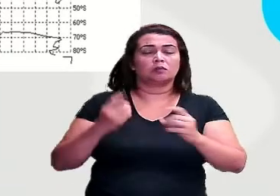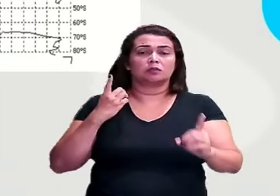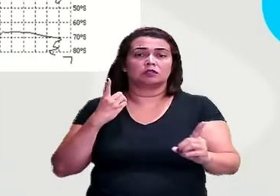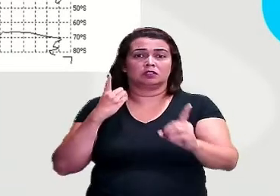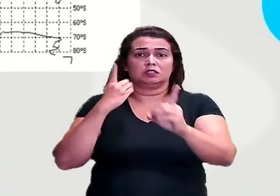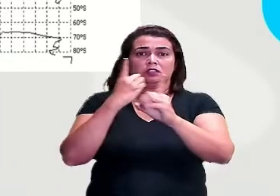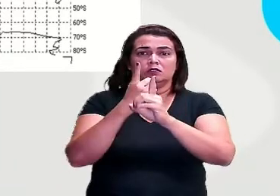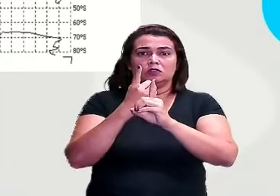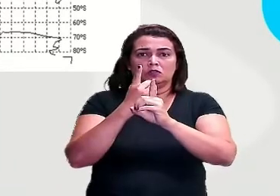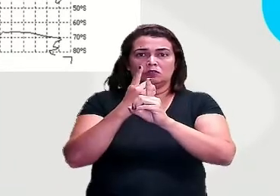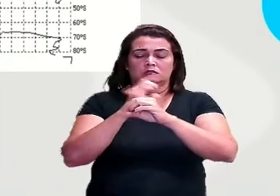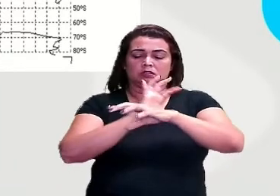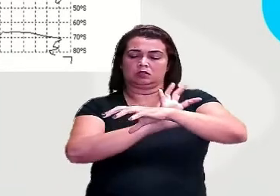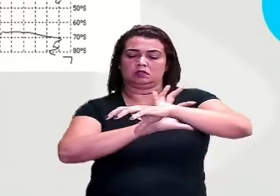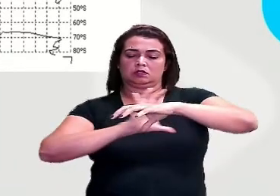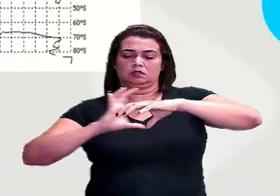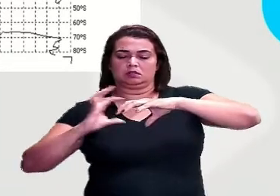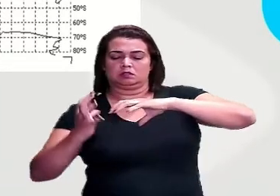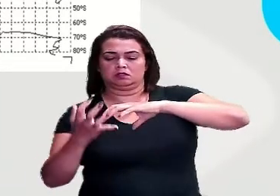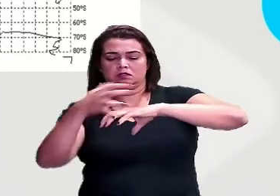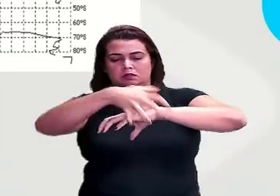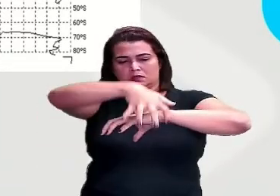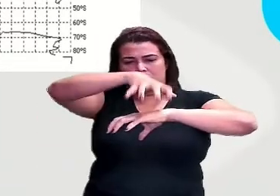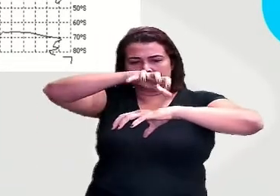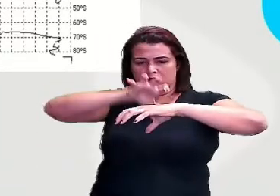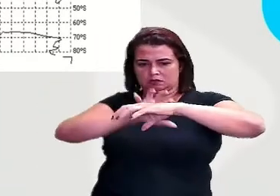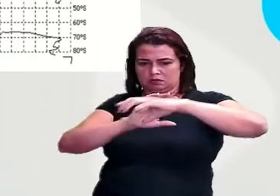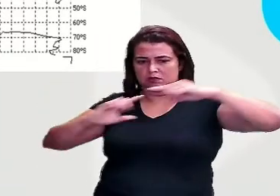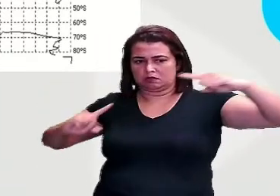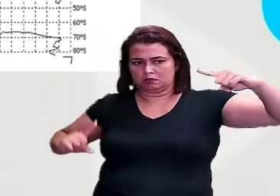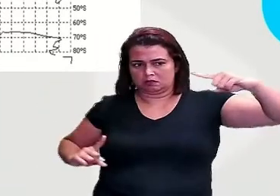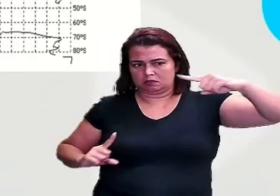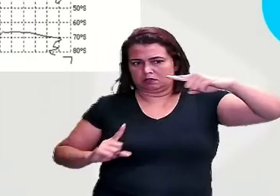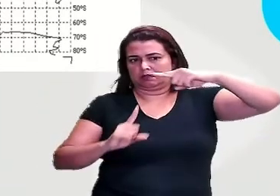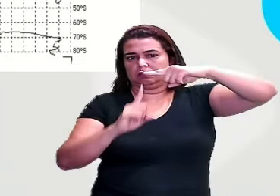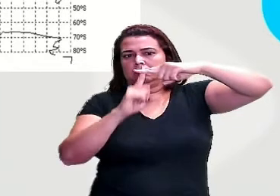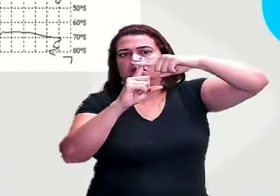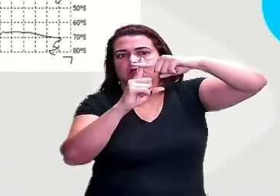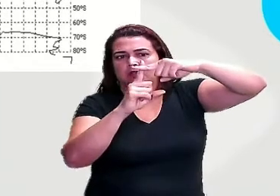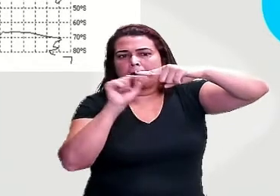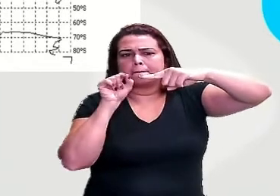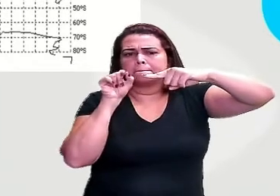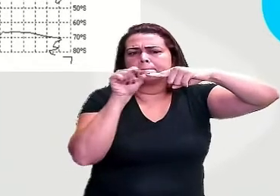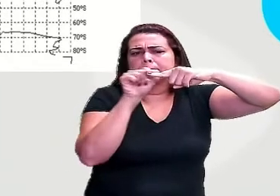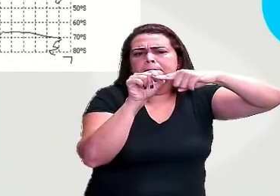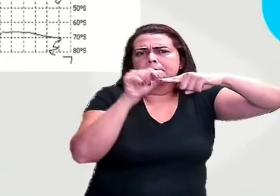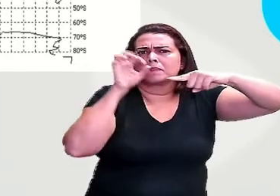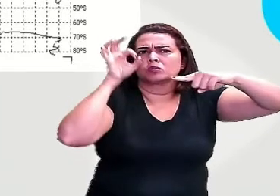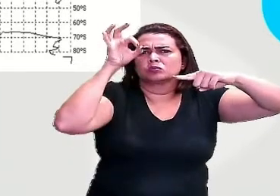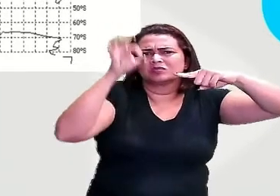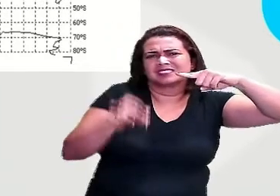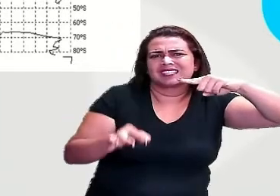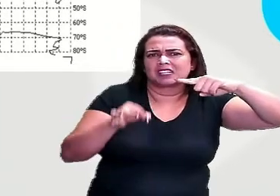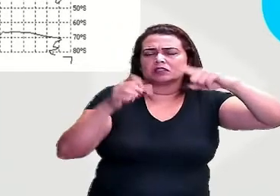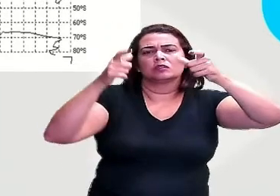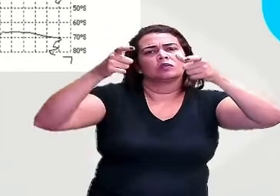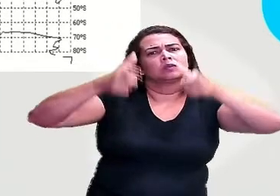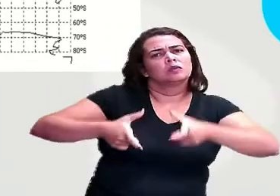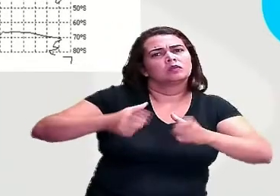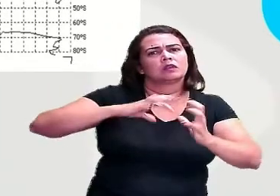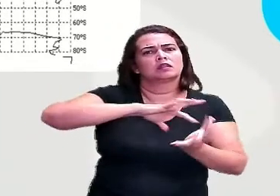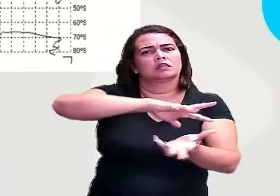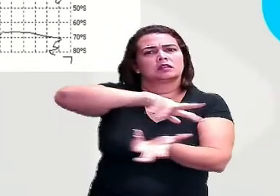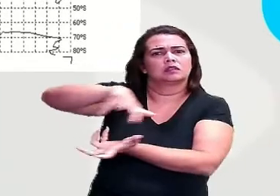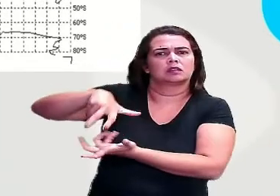desses pontos. A fusão, né, quando vai fazer a junção desses pontos, ela vai determinar um ponto específico da superfície da Terra. De